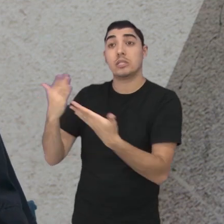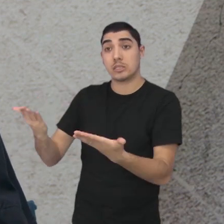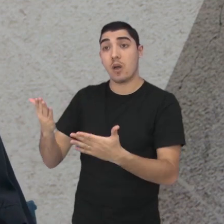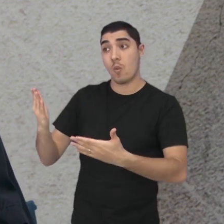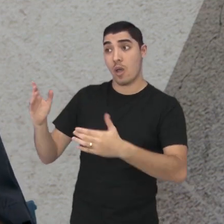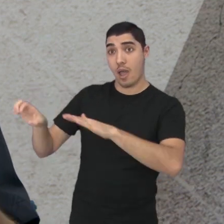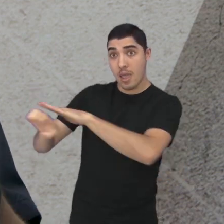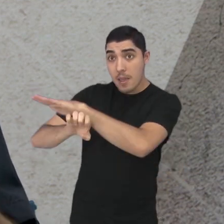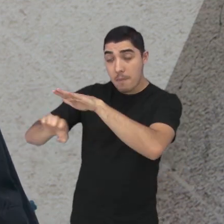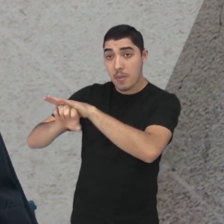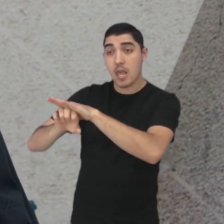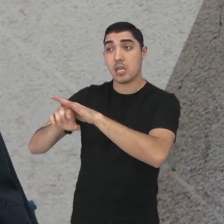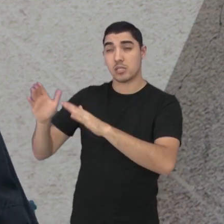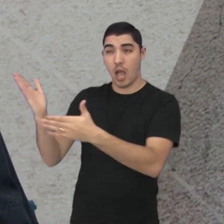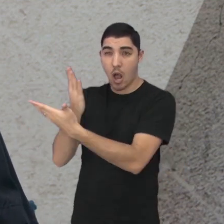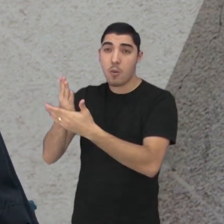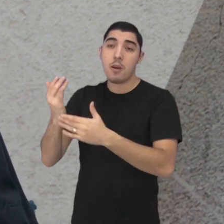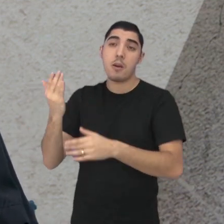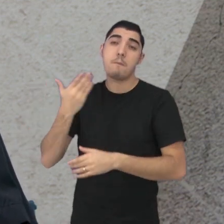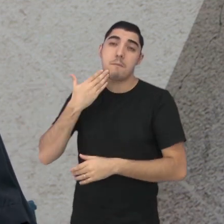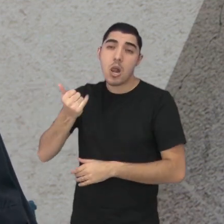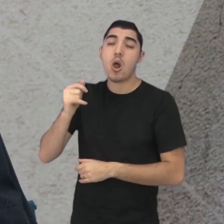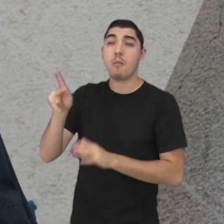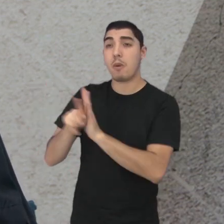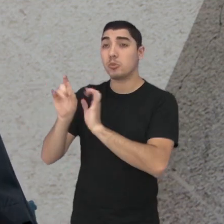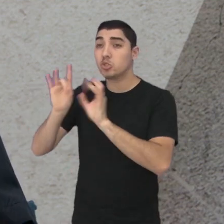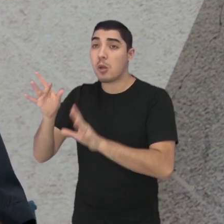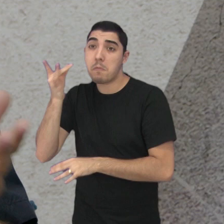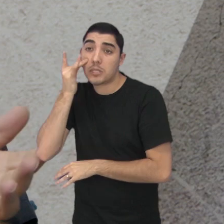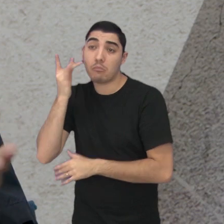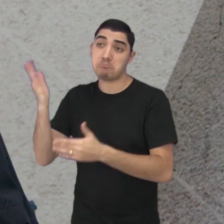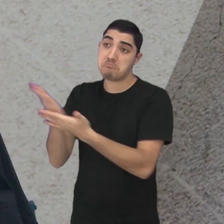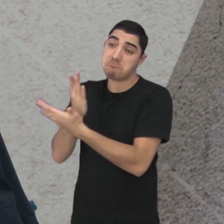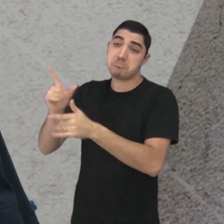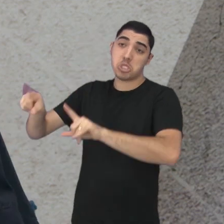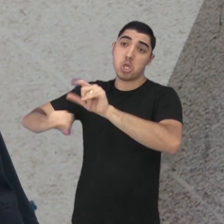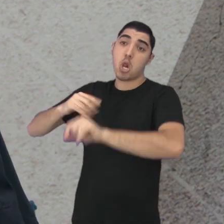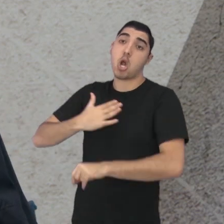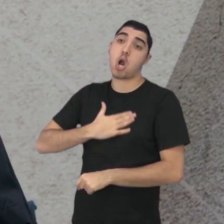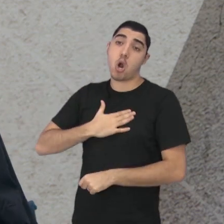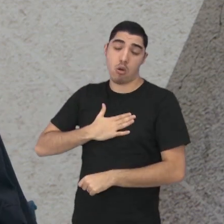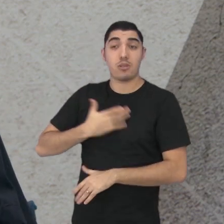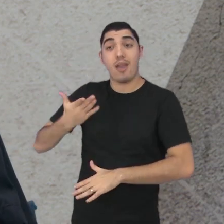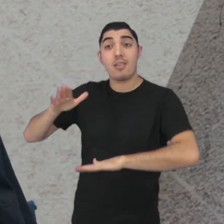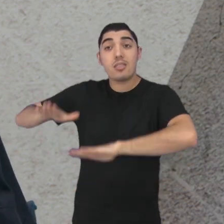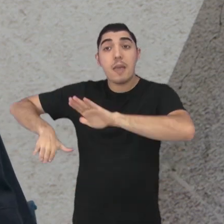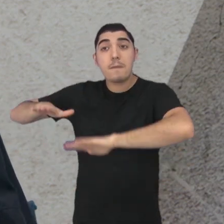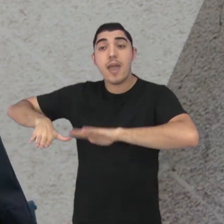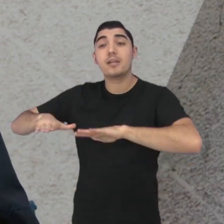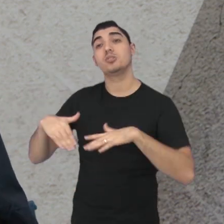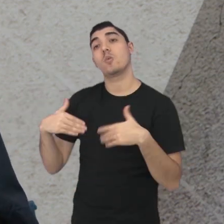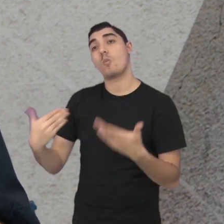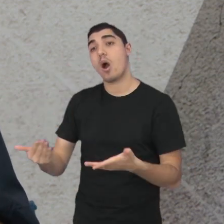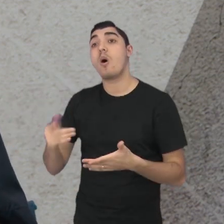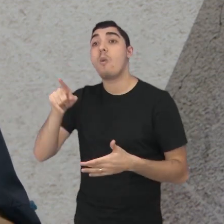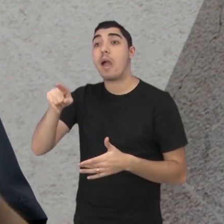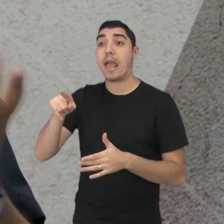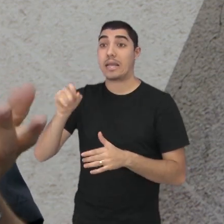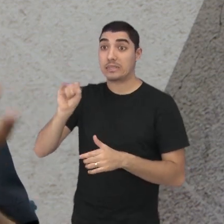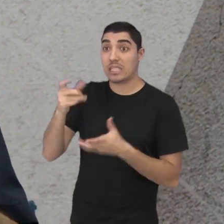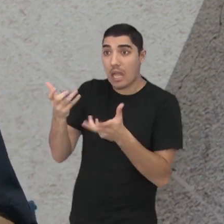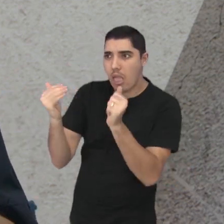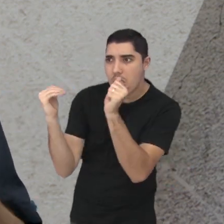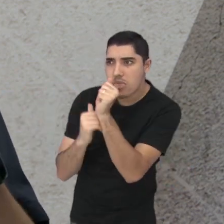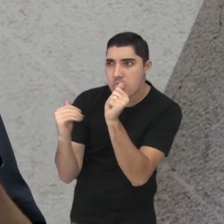empresas preferem trabalhar com o regime presencial, principalmente quando o projeto depende ali de